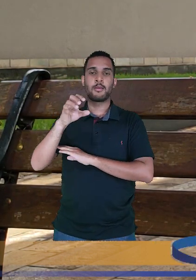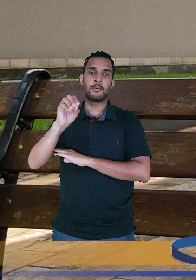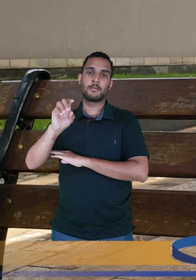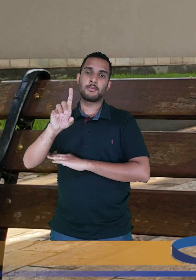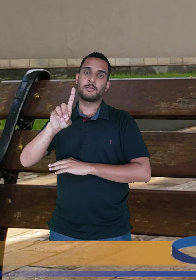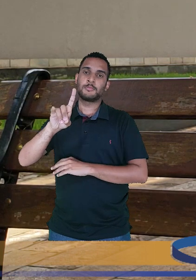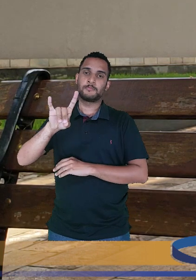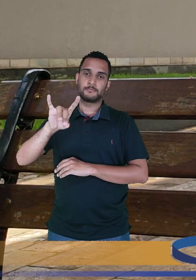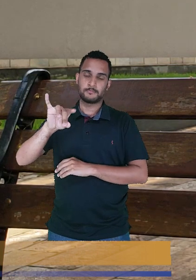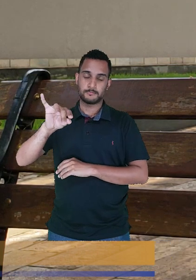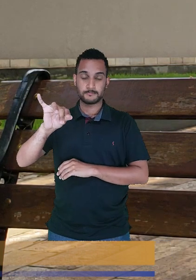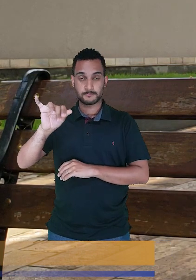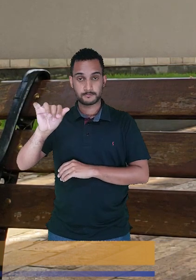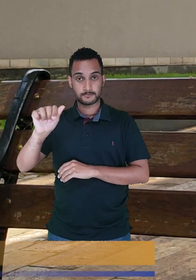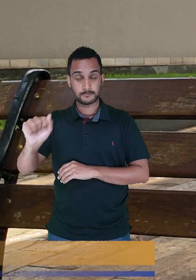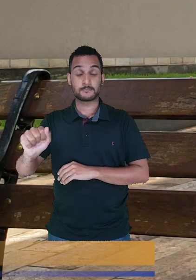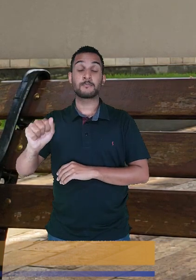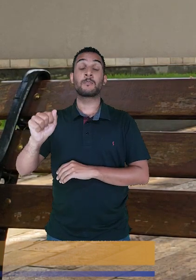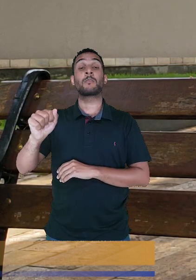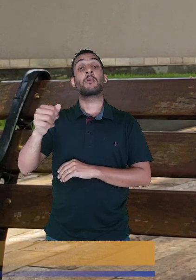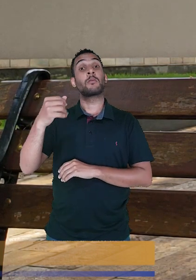dias,